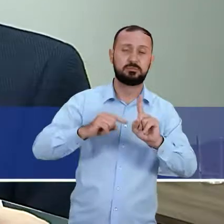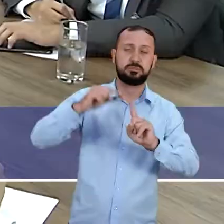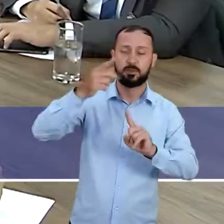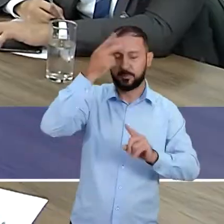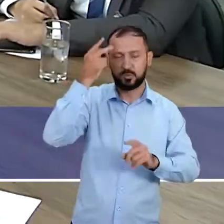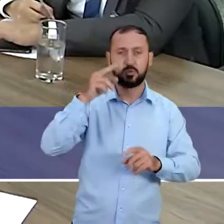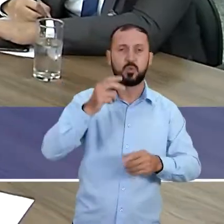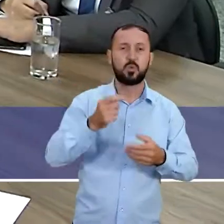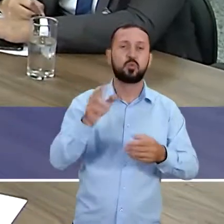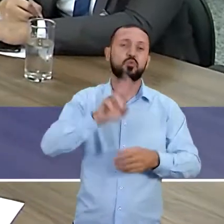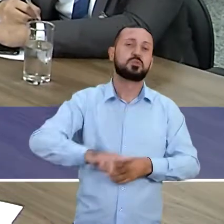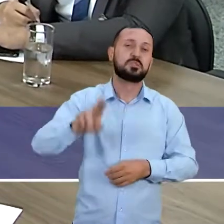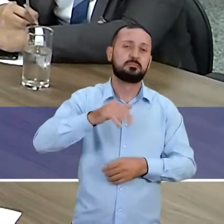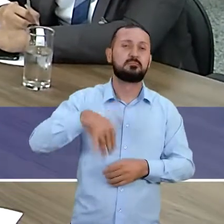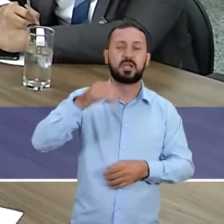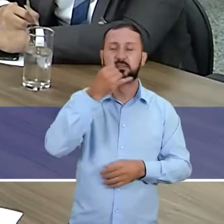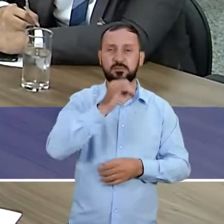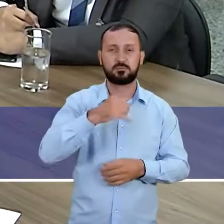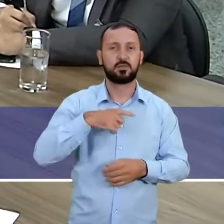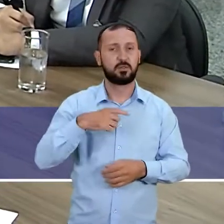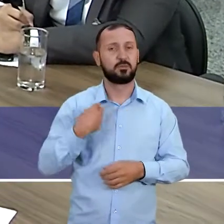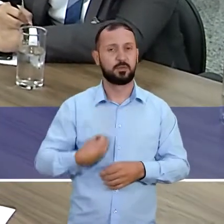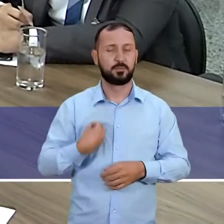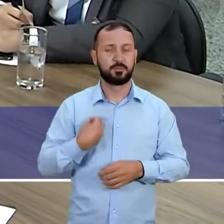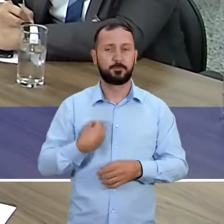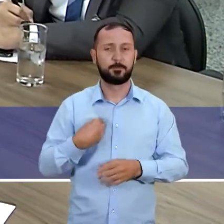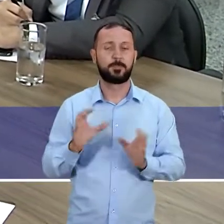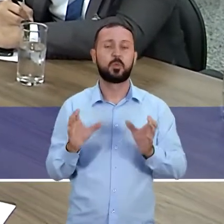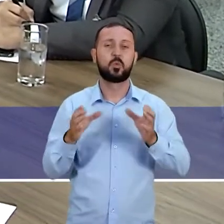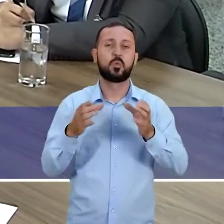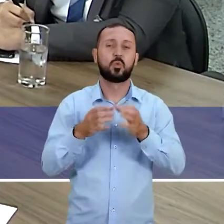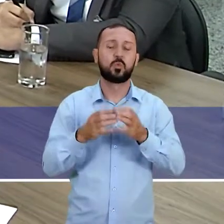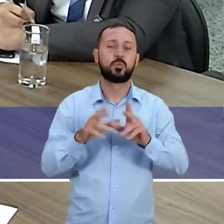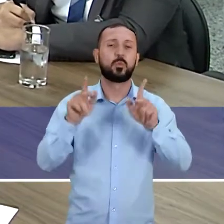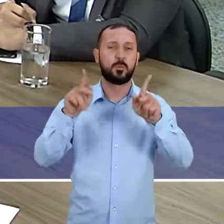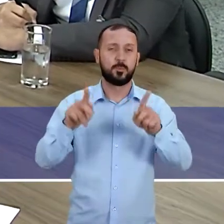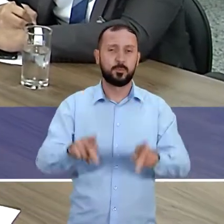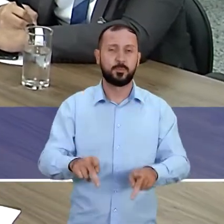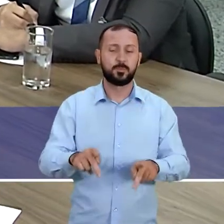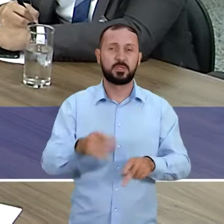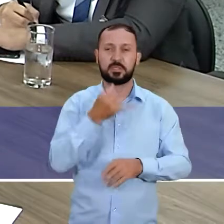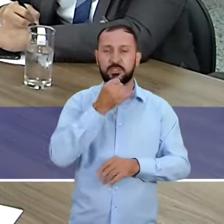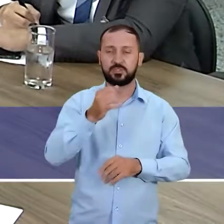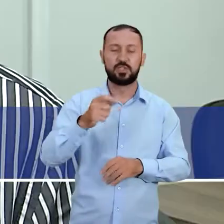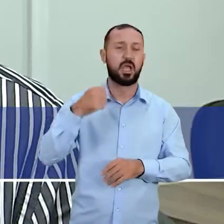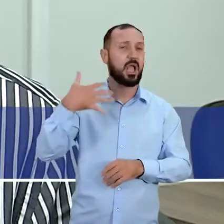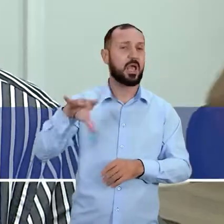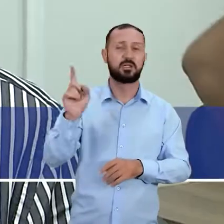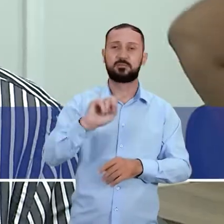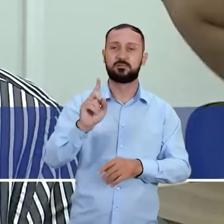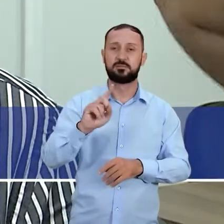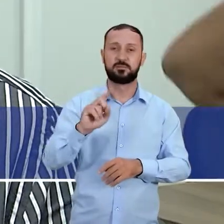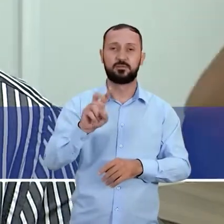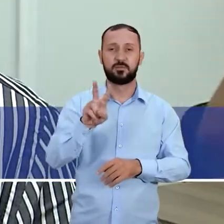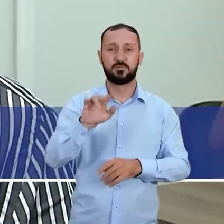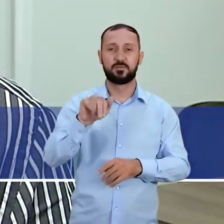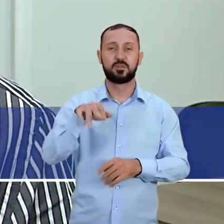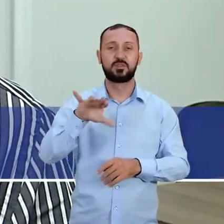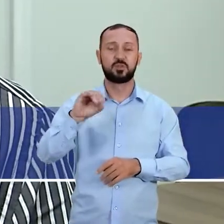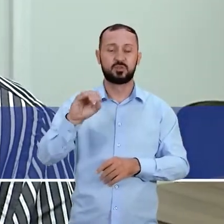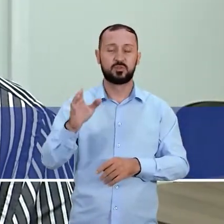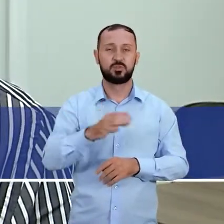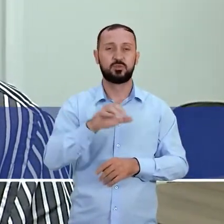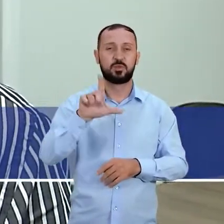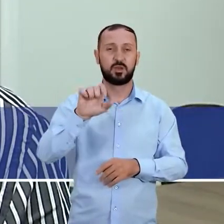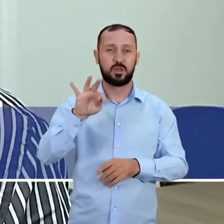consumo. A reunião também contou com a presença do representante do movimento popular Energia Cara Não, Vinícius Leite. O